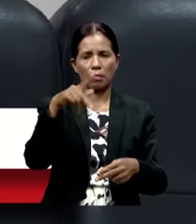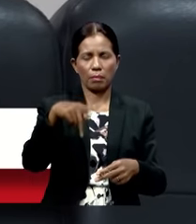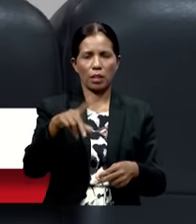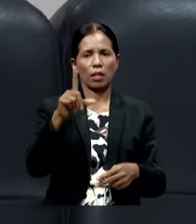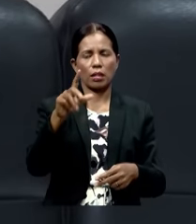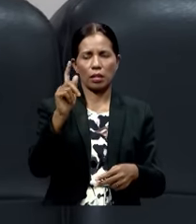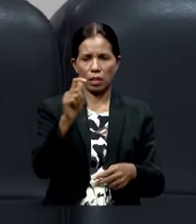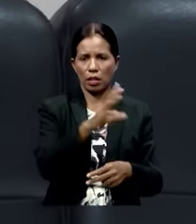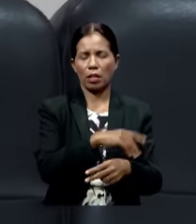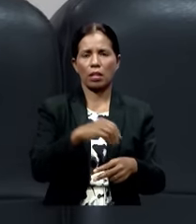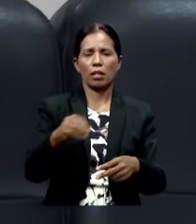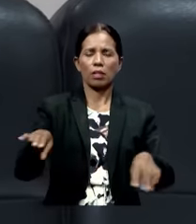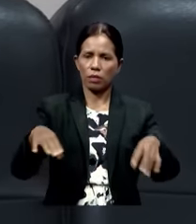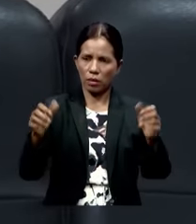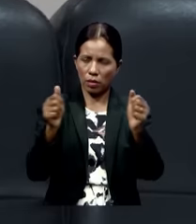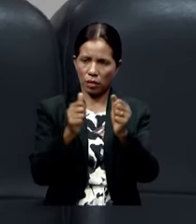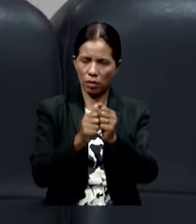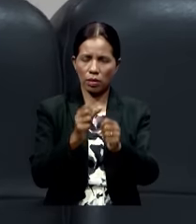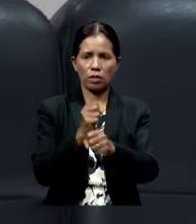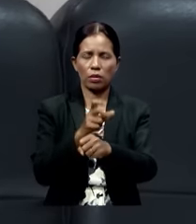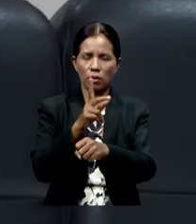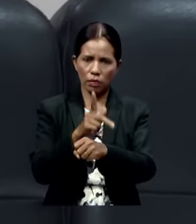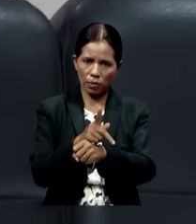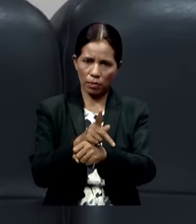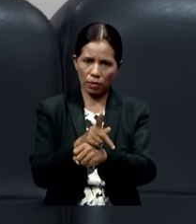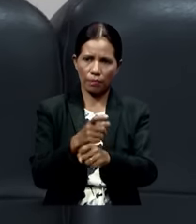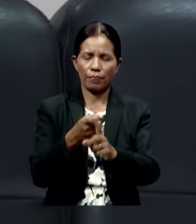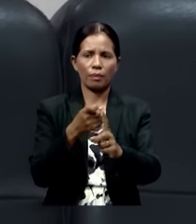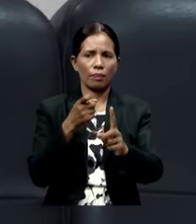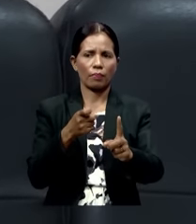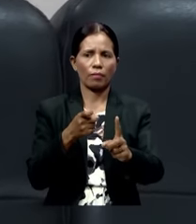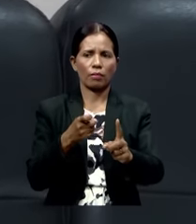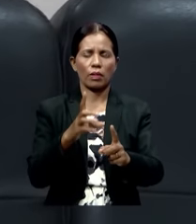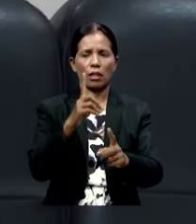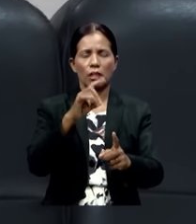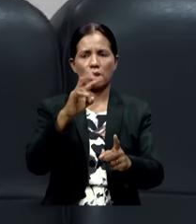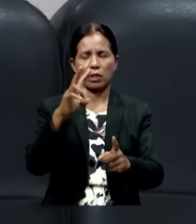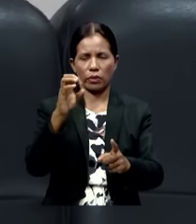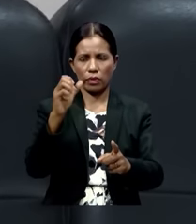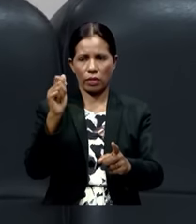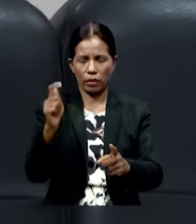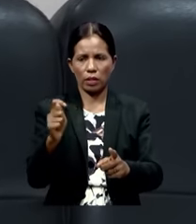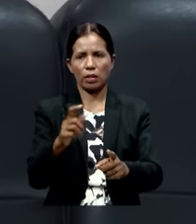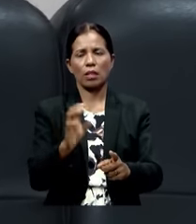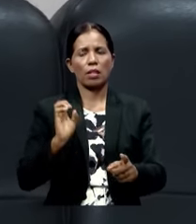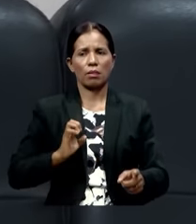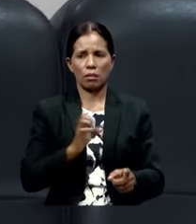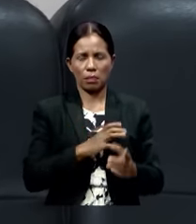mas serviço a muito, com a CFOP, ali, Rússia, de fato, embaixada Australia, então